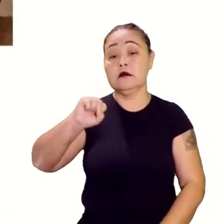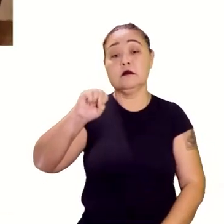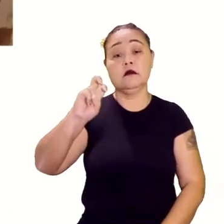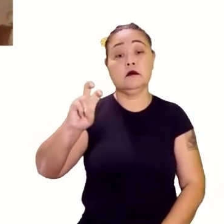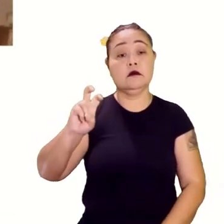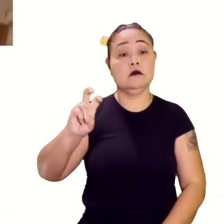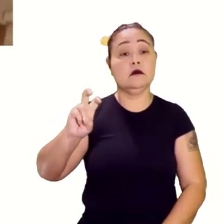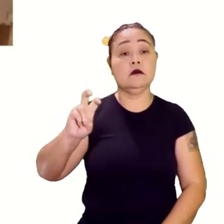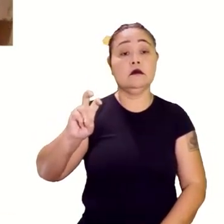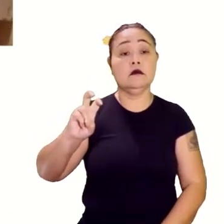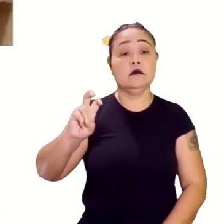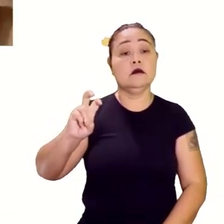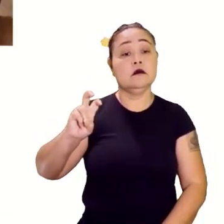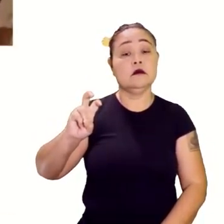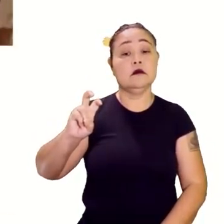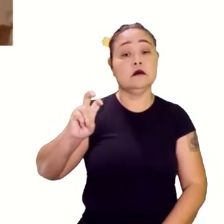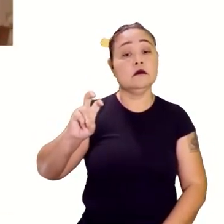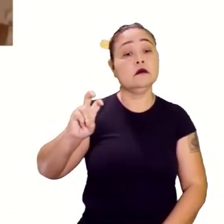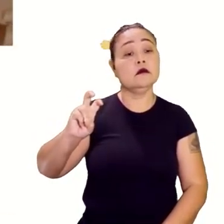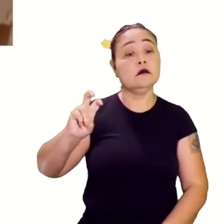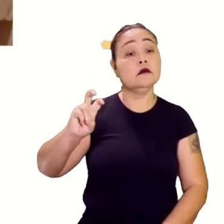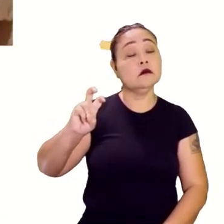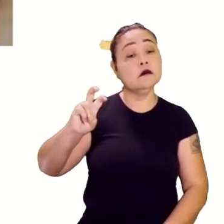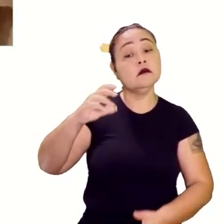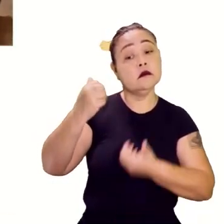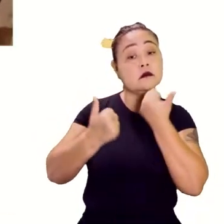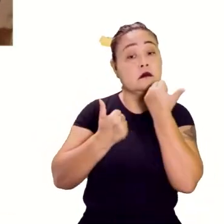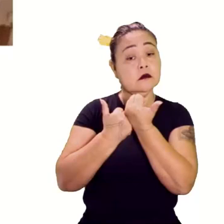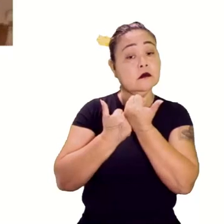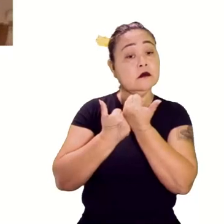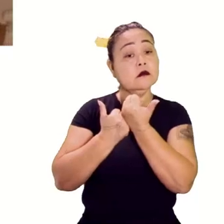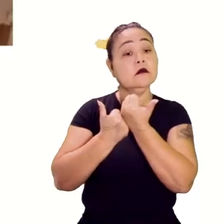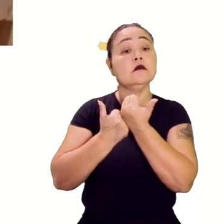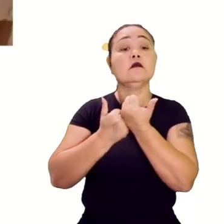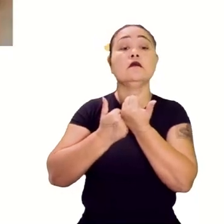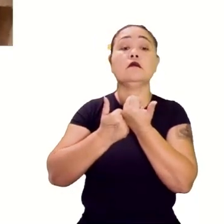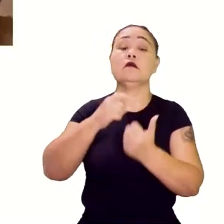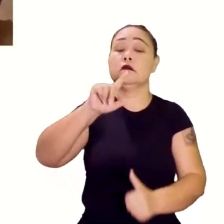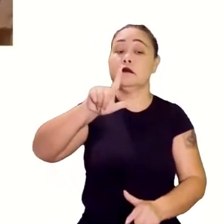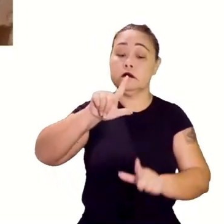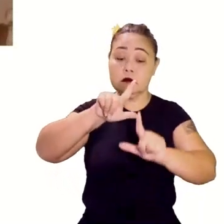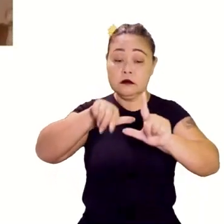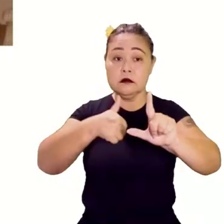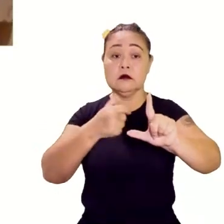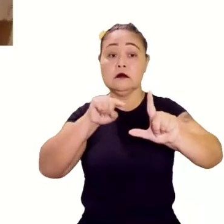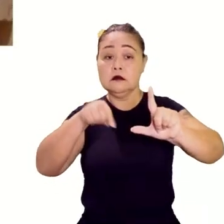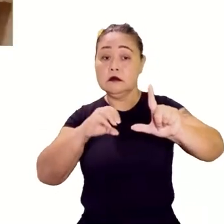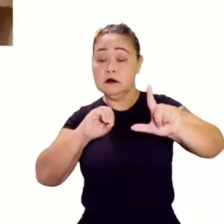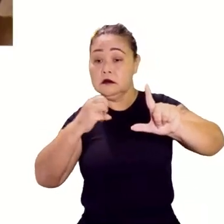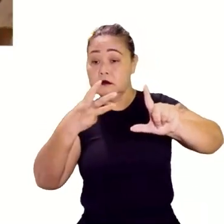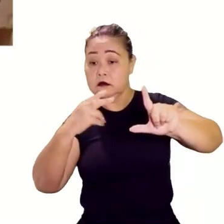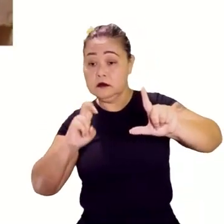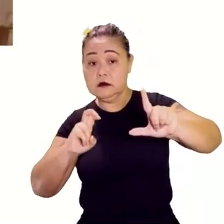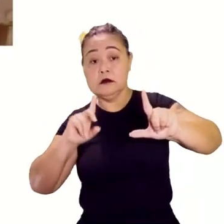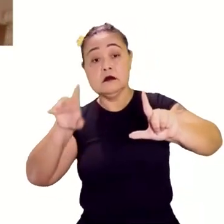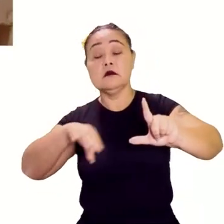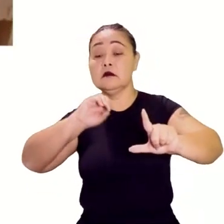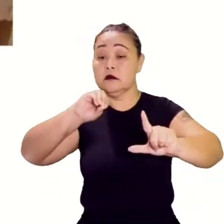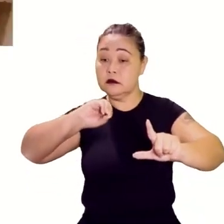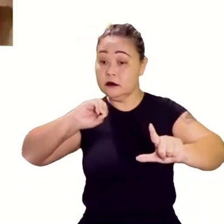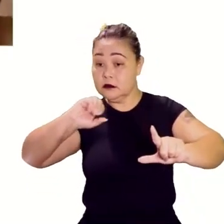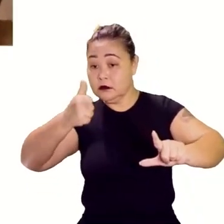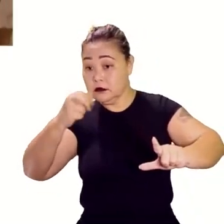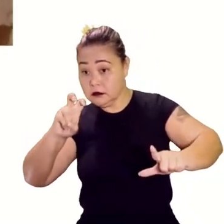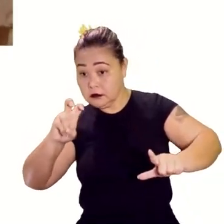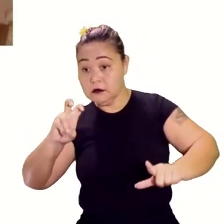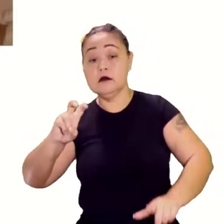0,85. 0,85 é o log de 7? Isso. Então, substituímos aqui. Quem é o log de 1,035?